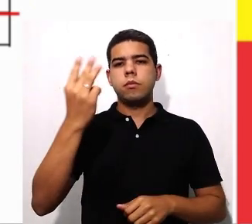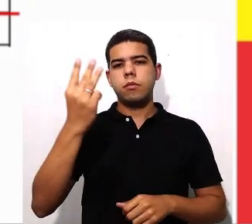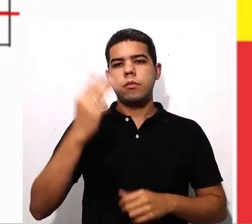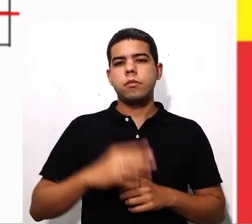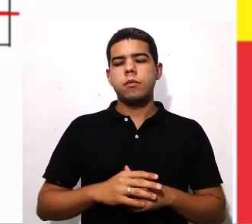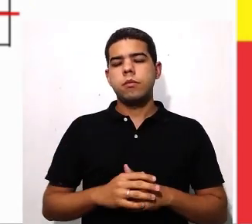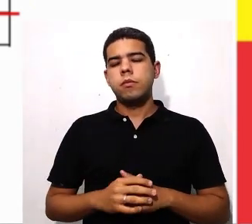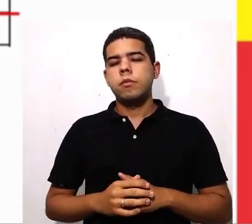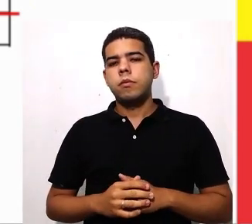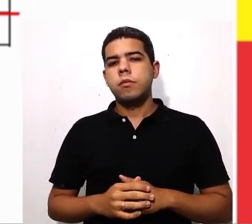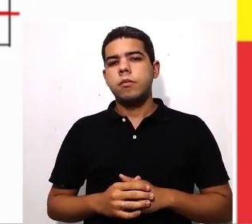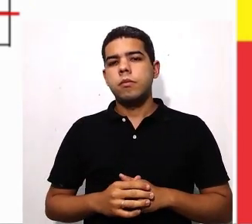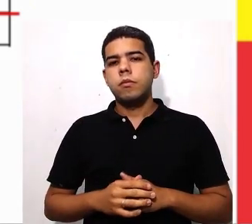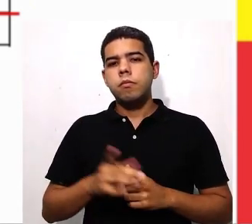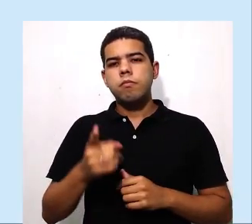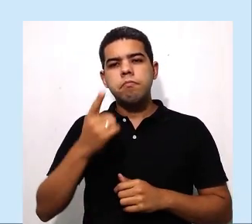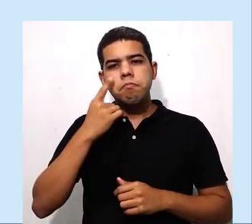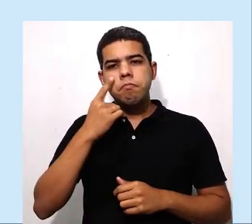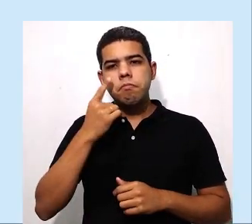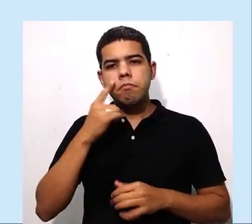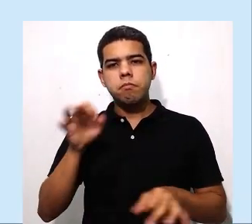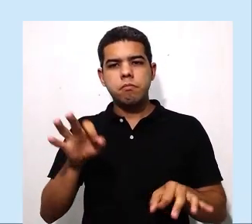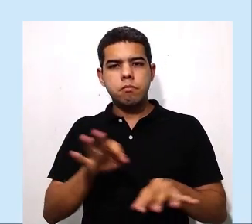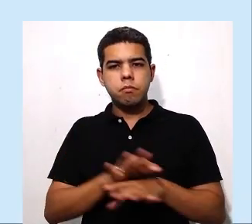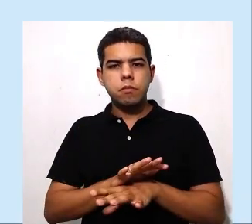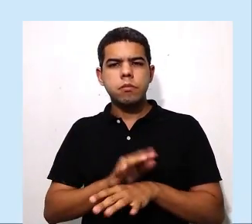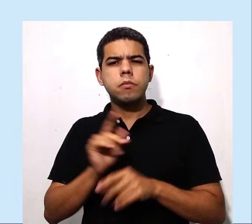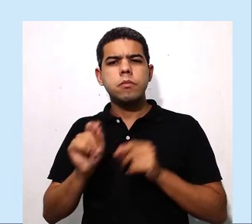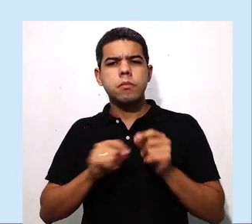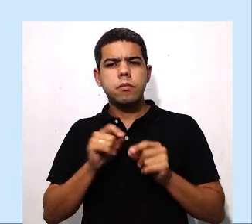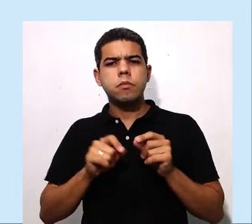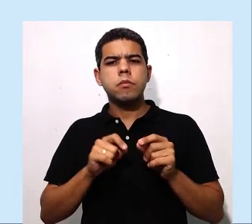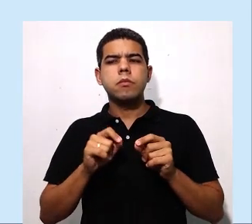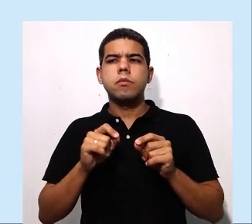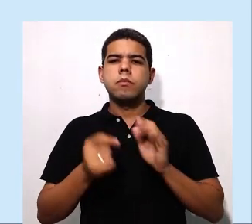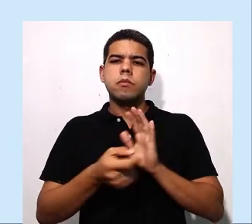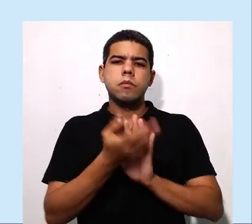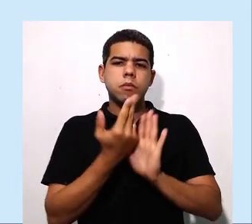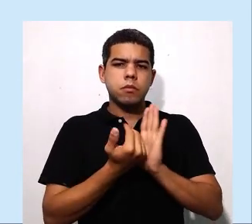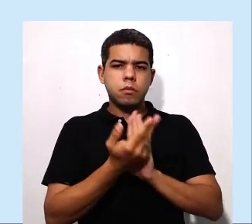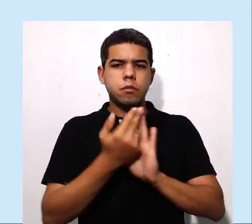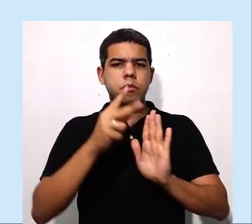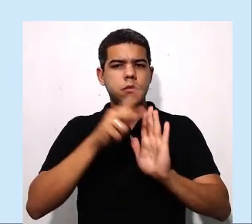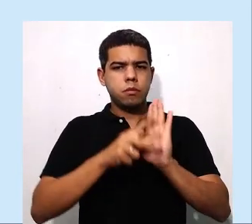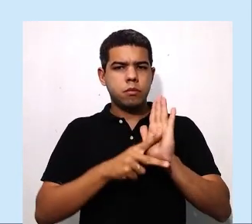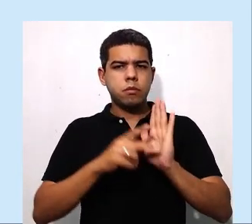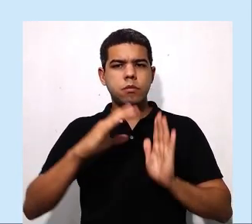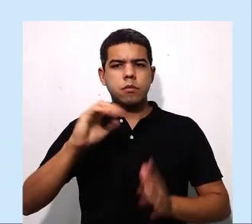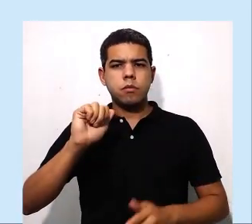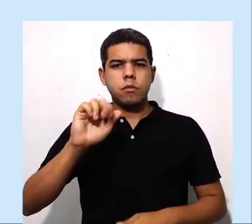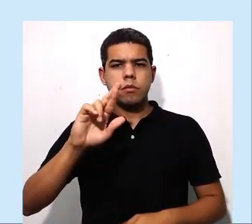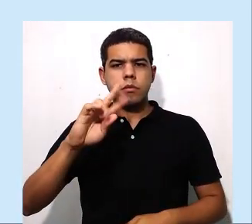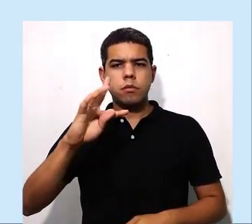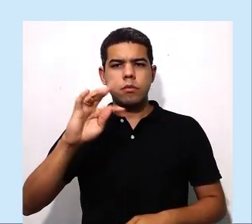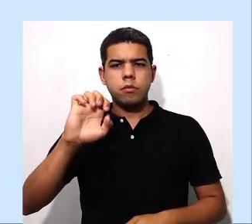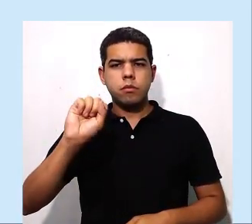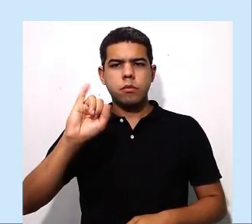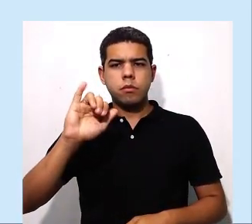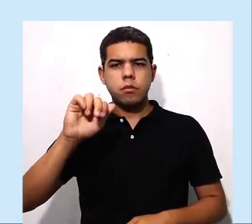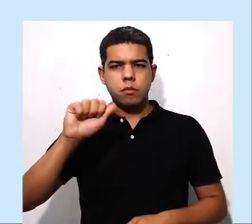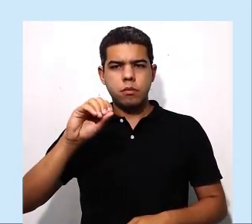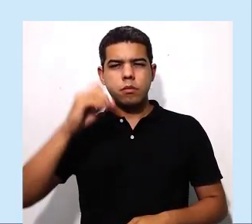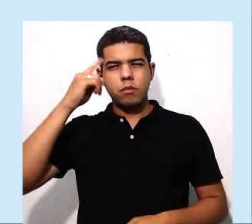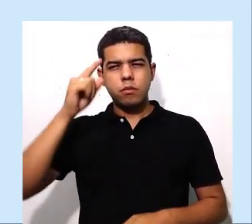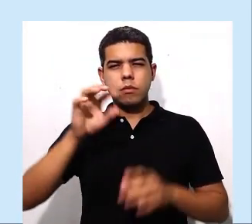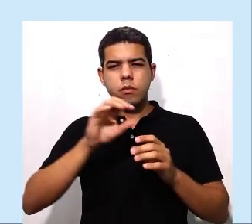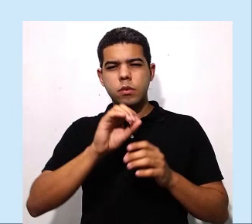para 3. Então, ó, você acabou de ver uma figura no plano cartesiano, nas retas,